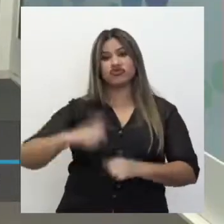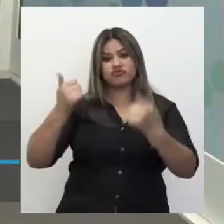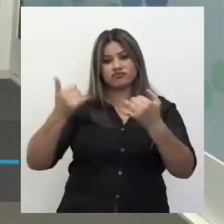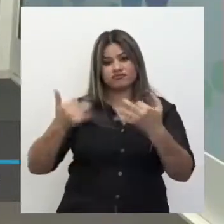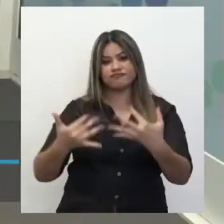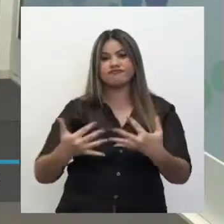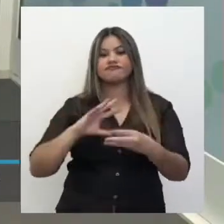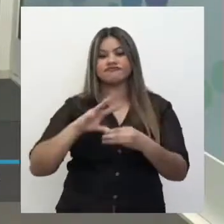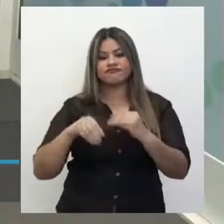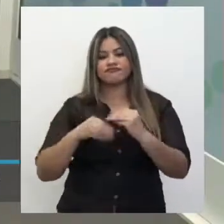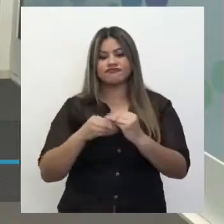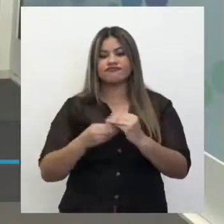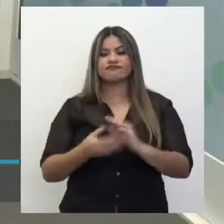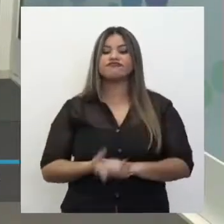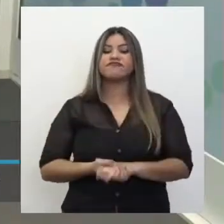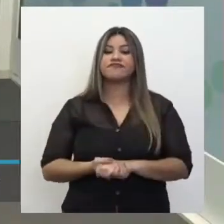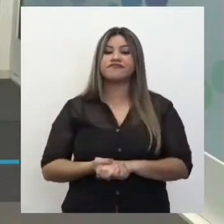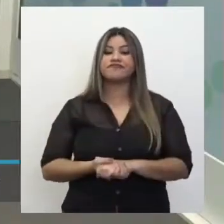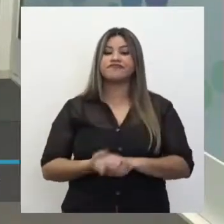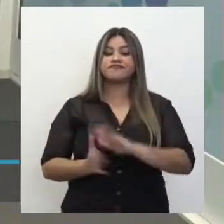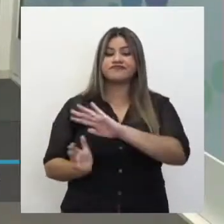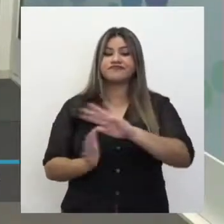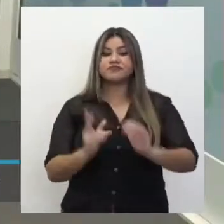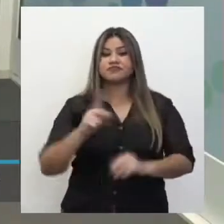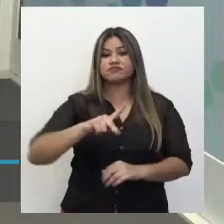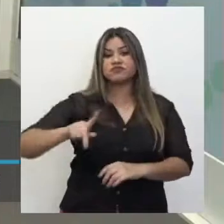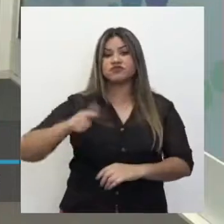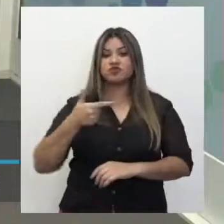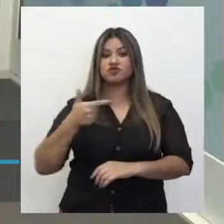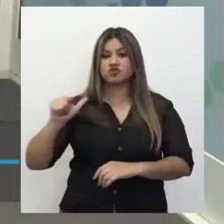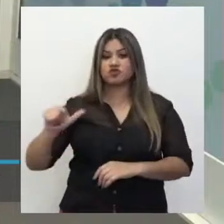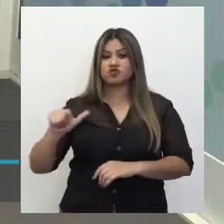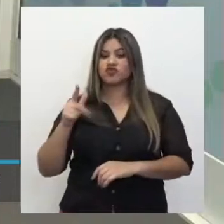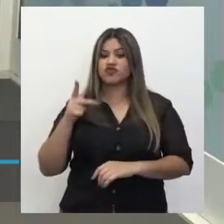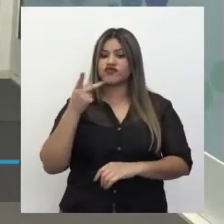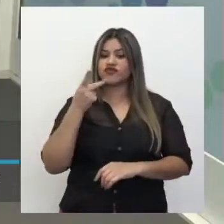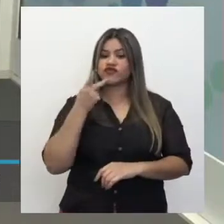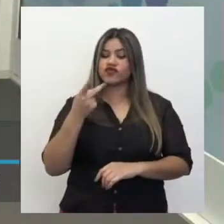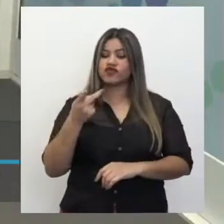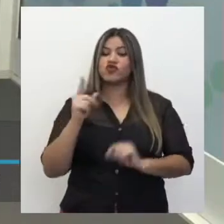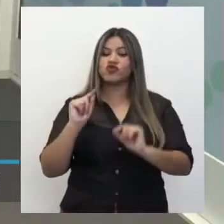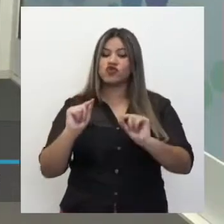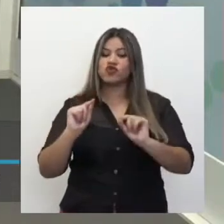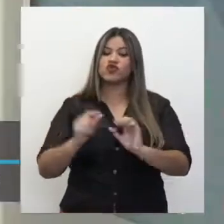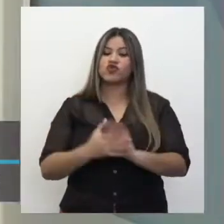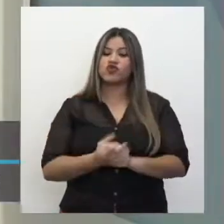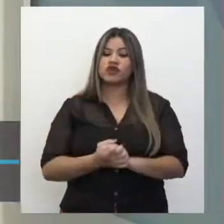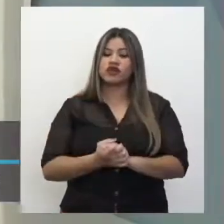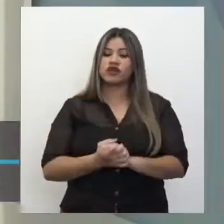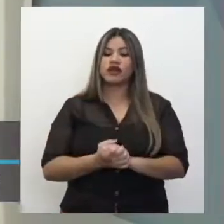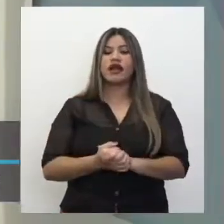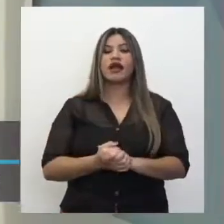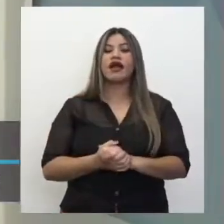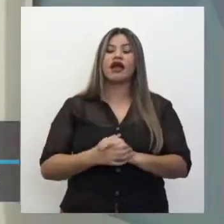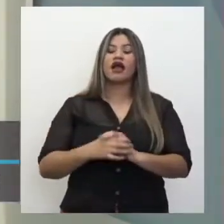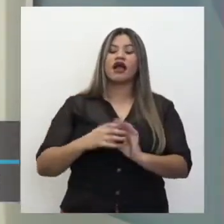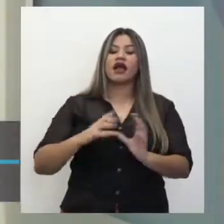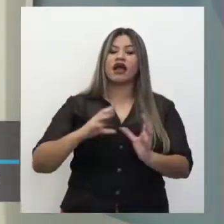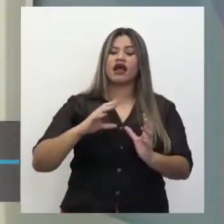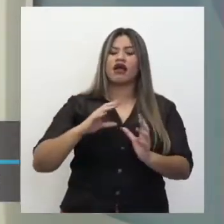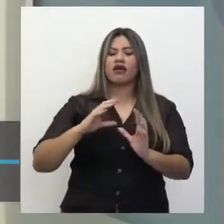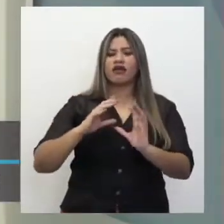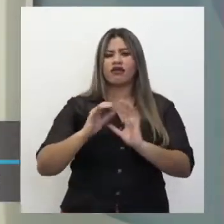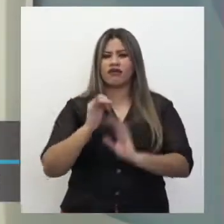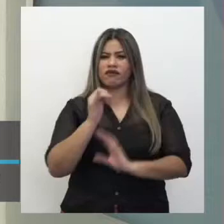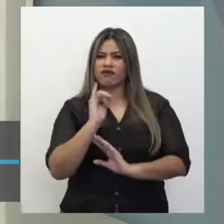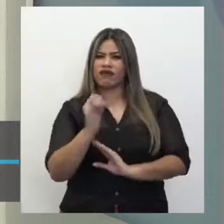exatamente isso, não há uma moral. E aí moral. uma outra professora colocou que o é uma fábula africana. Então, eu não